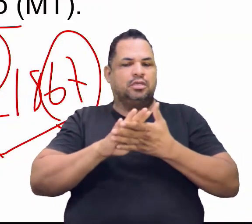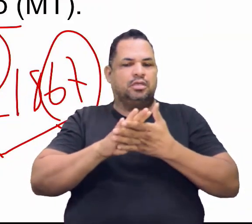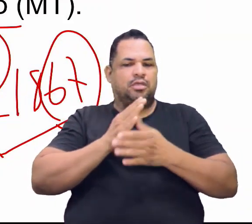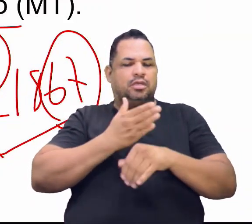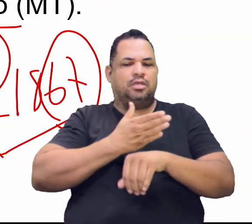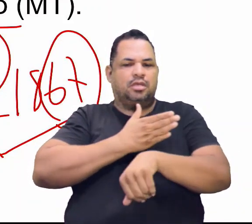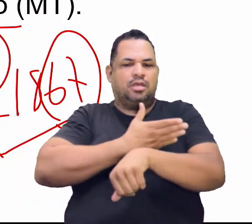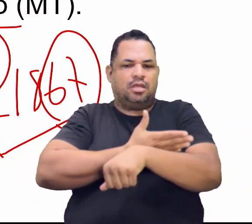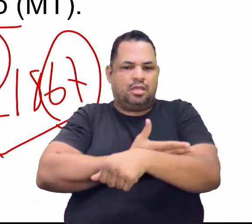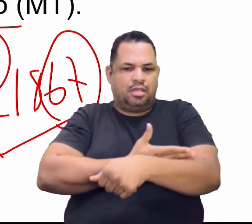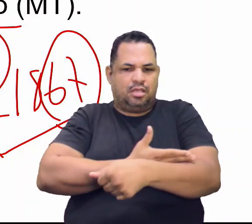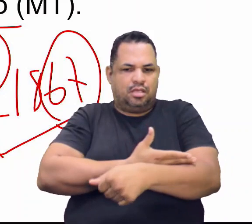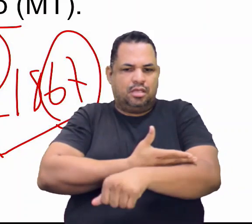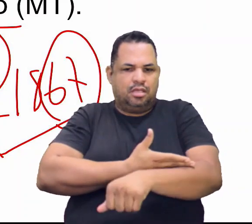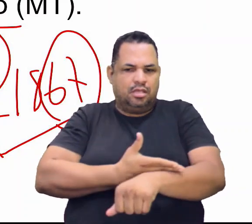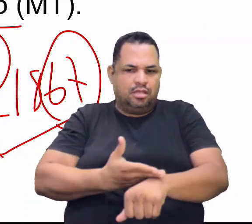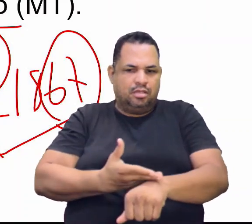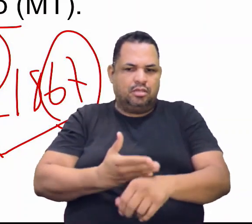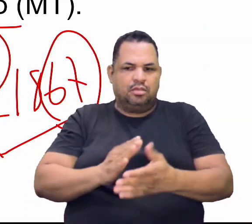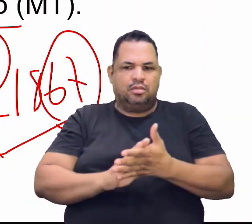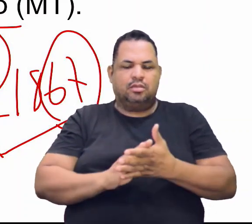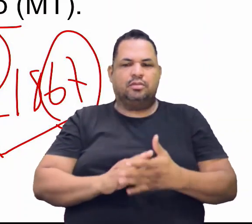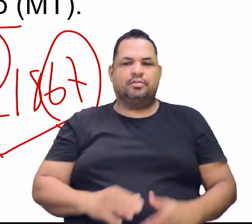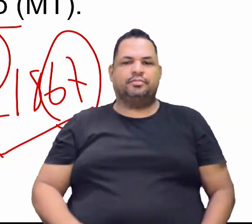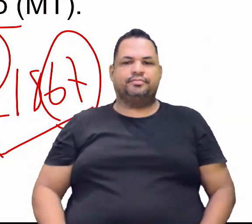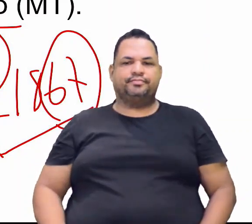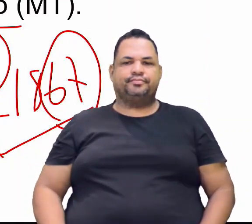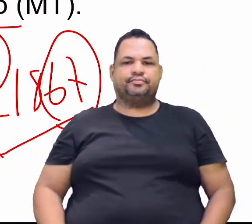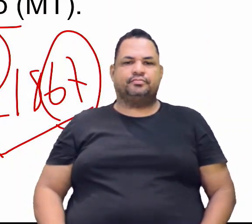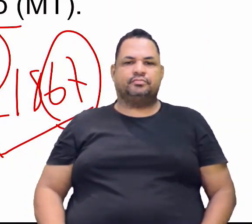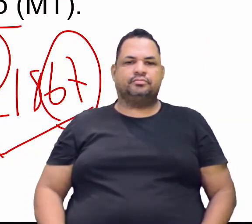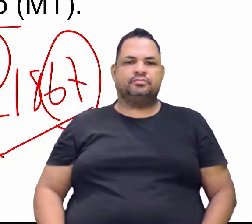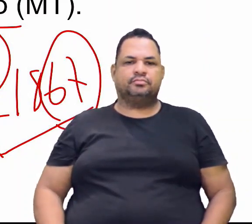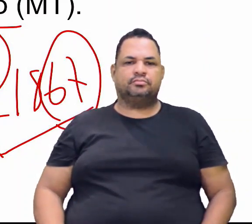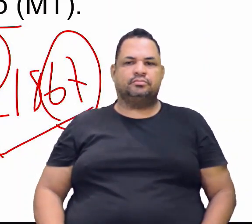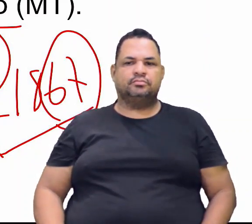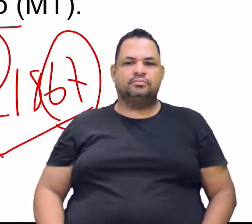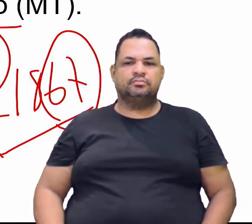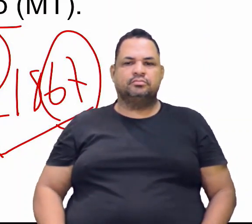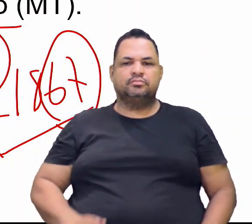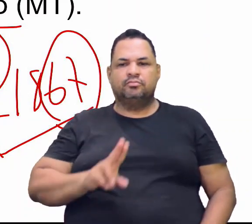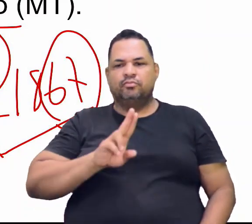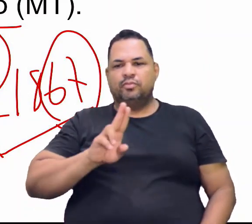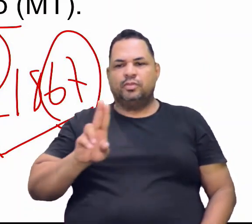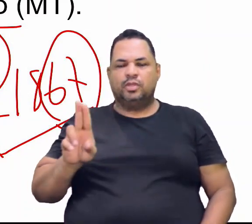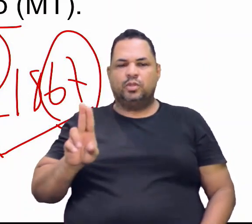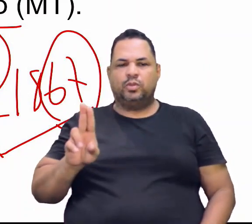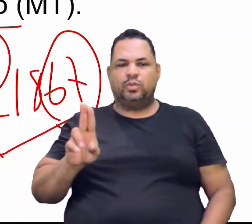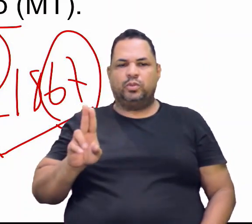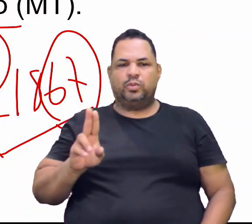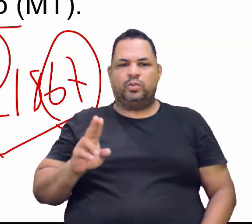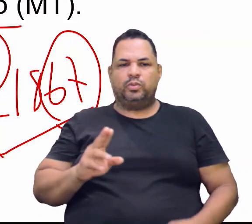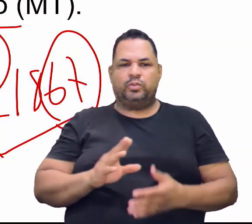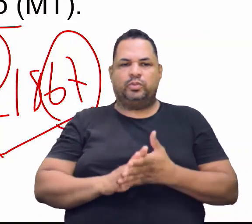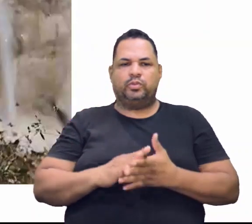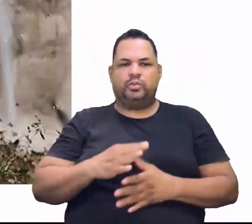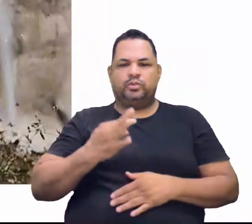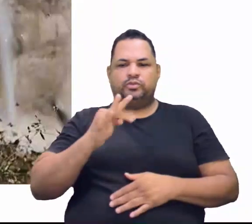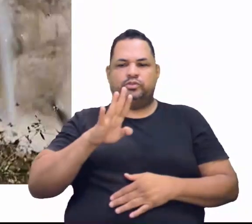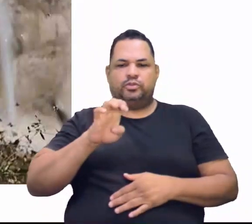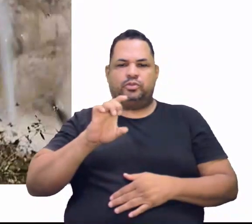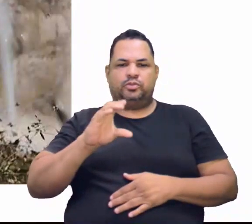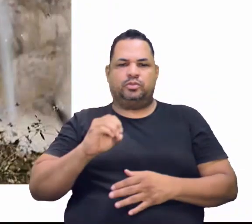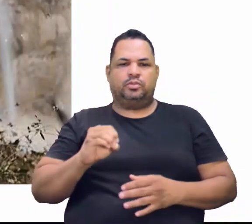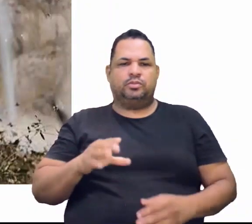tio? Emanuel Rodrigues da Silva Rondon. Esse é o nome do tio do